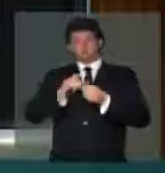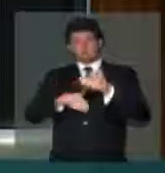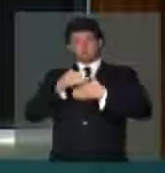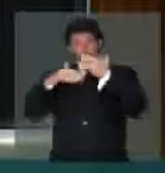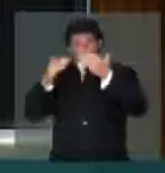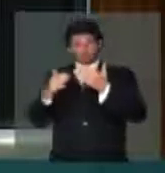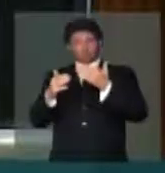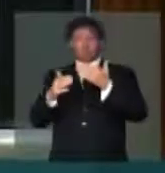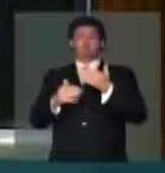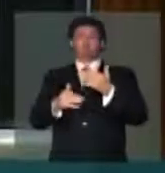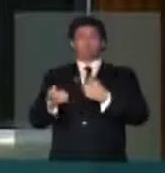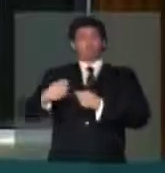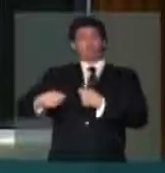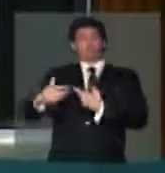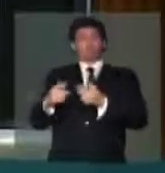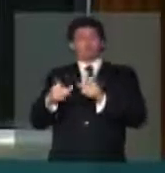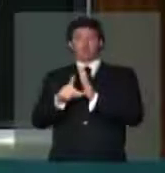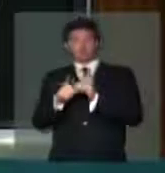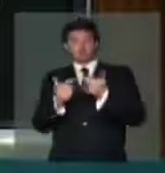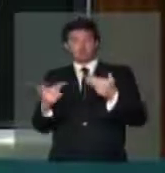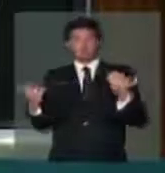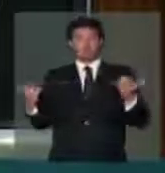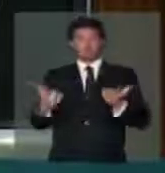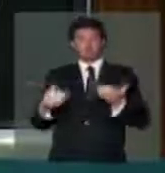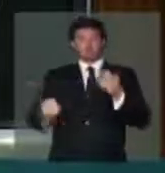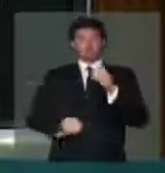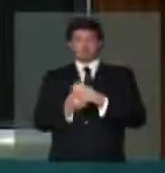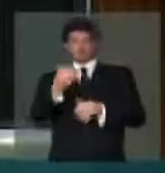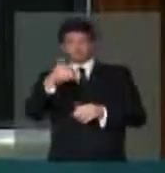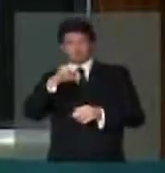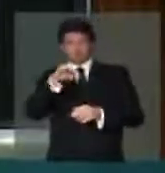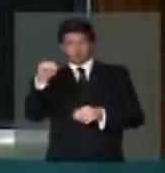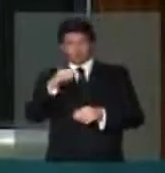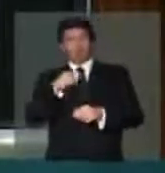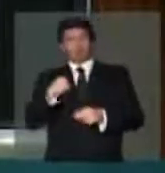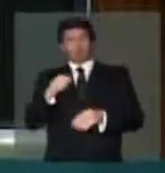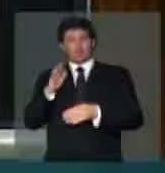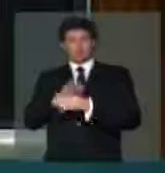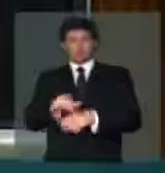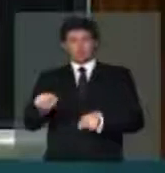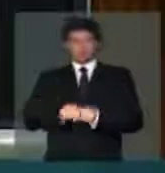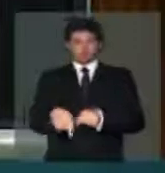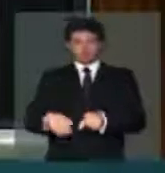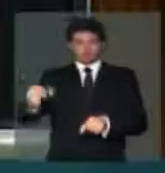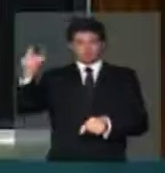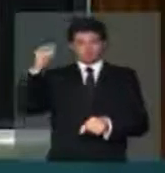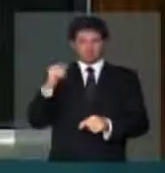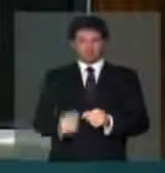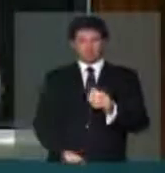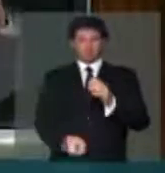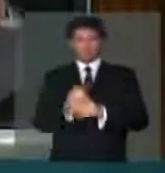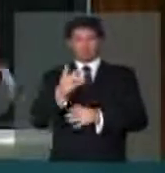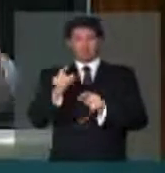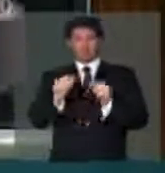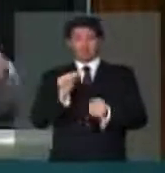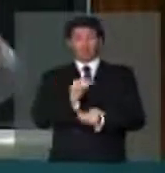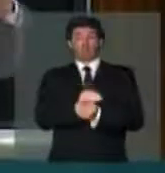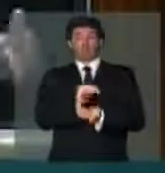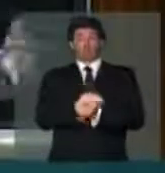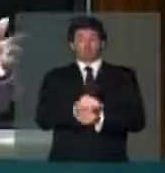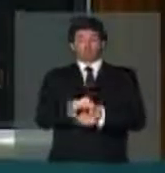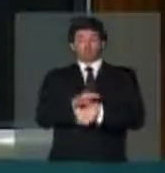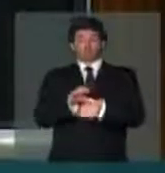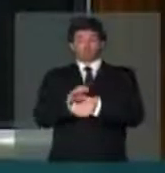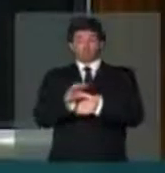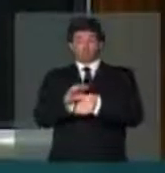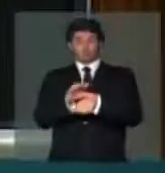comercial. Agora tivemos na Constituinte, eu tive a honra de ajudar aqui, a criar o Fundo